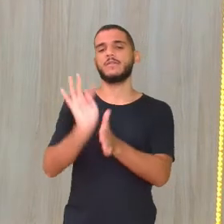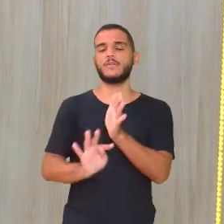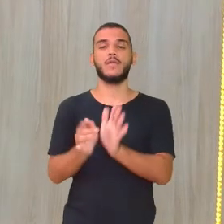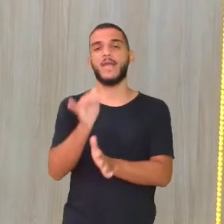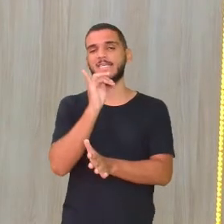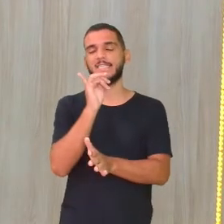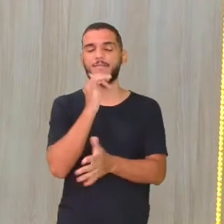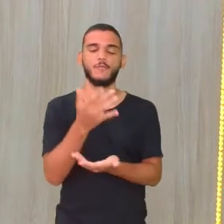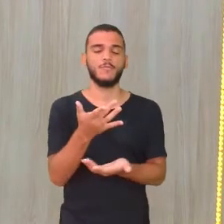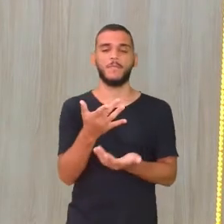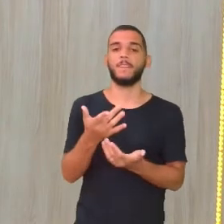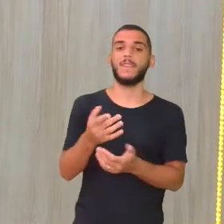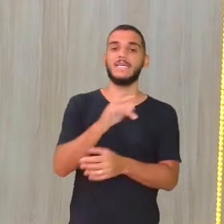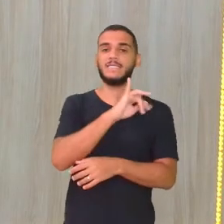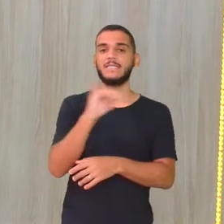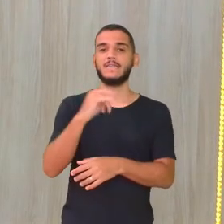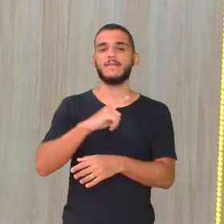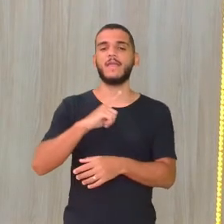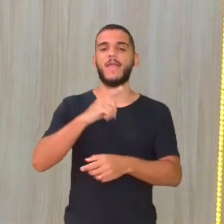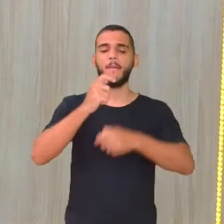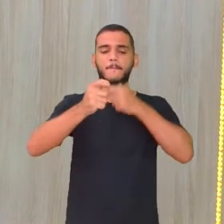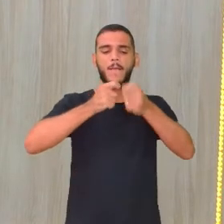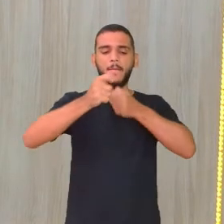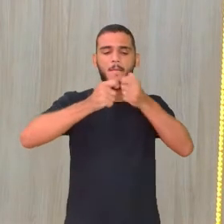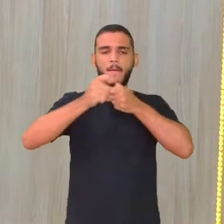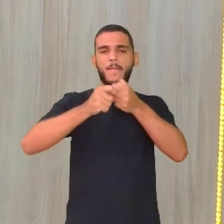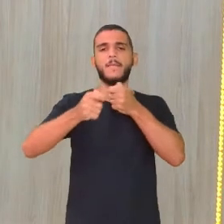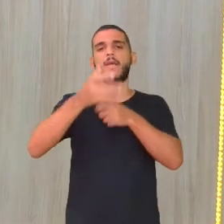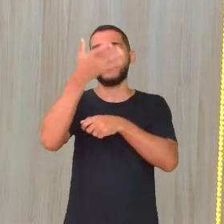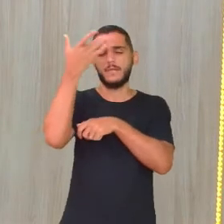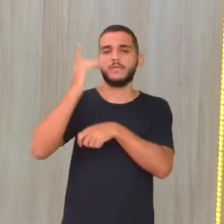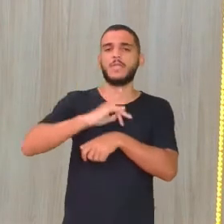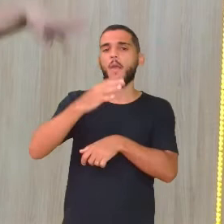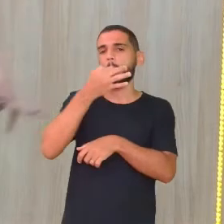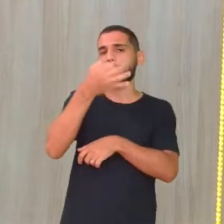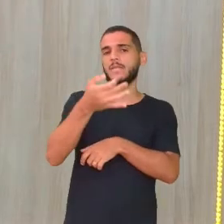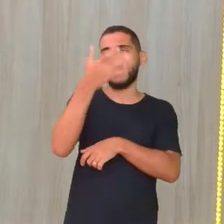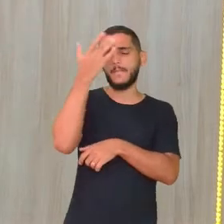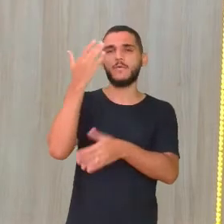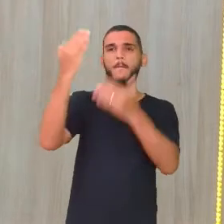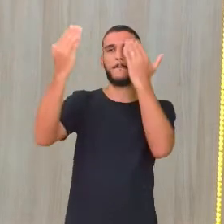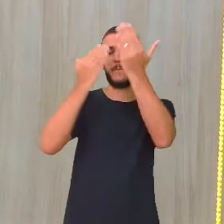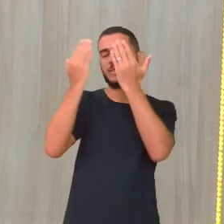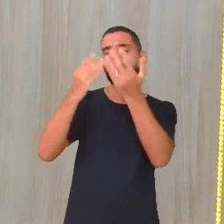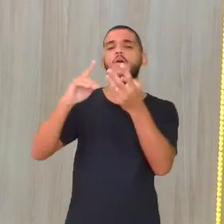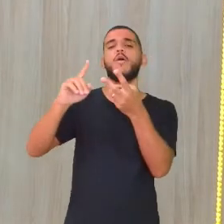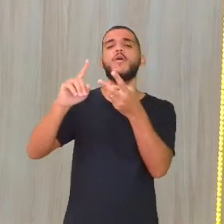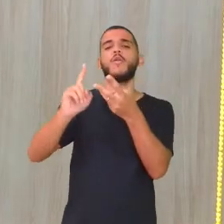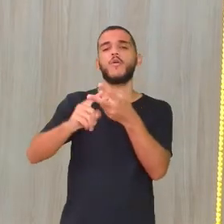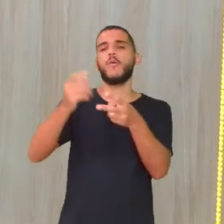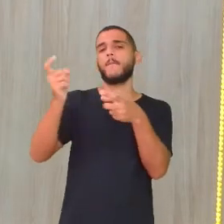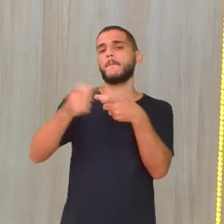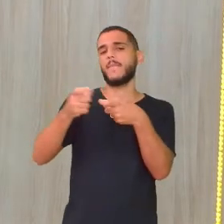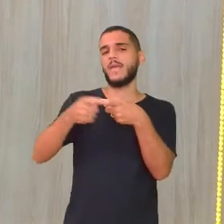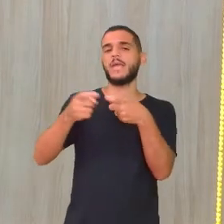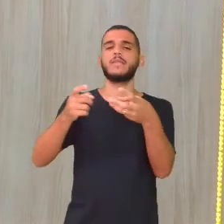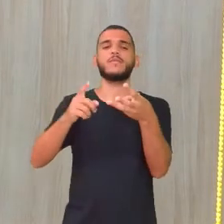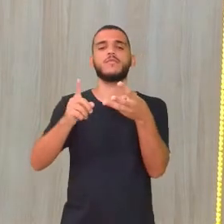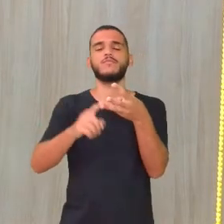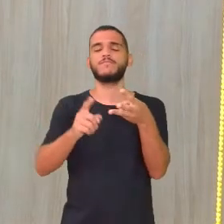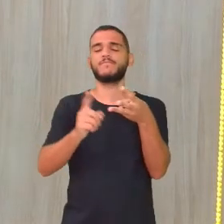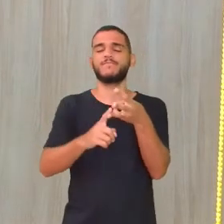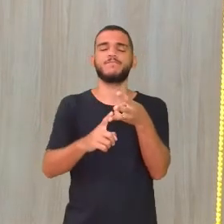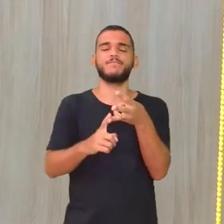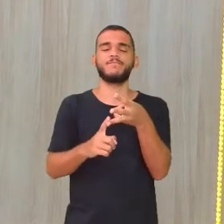consegue reconhecer facilmente quando tem a opinião de um psicólogo, quando tem a opinião de um médico, quando tem a opinião